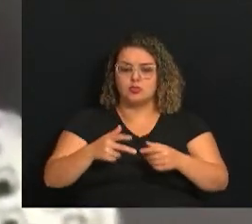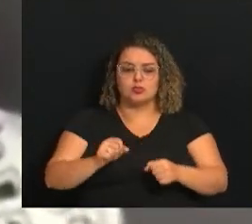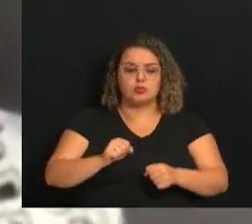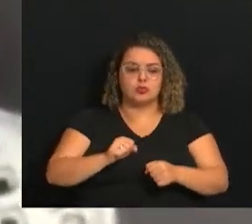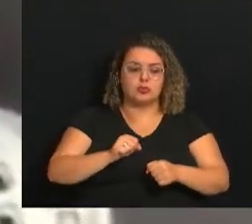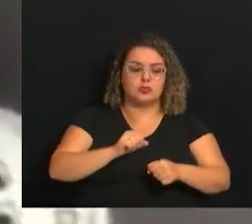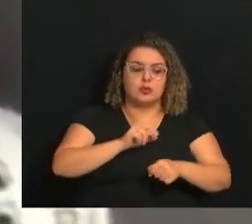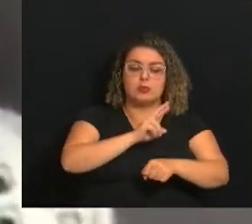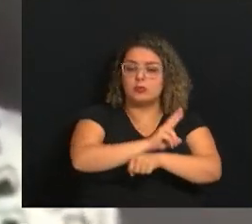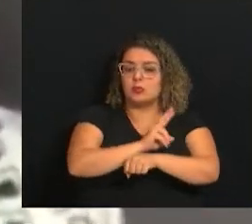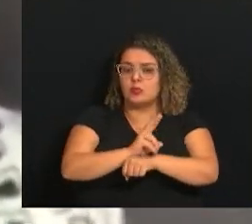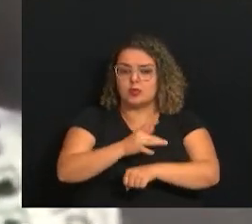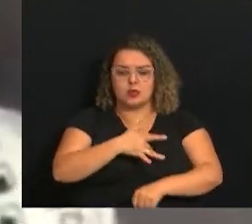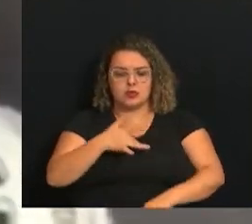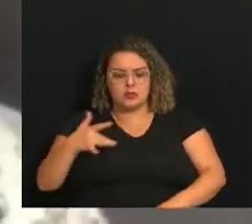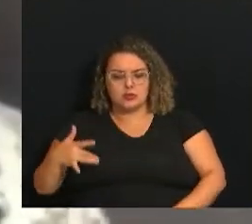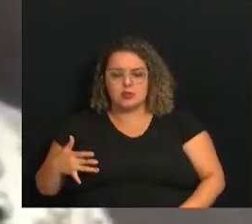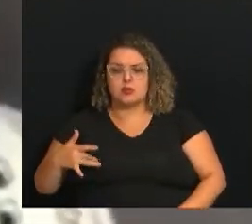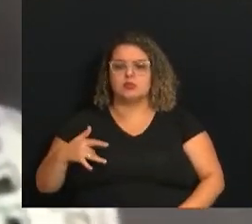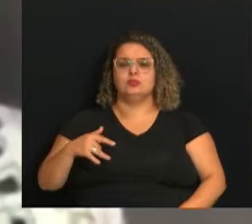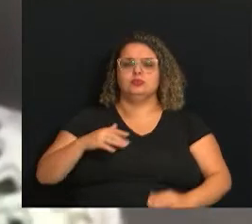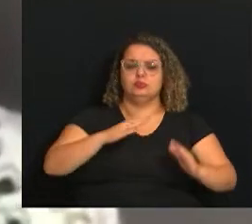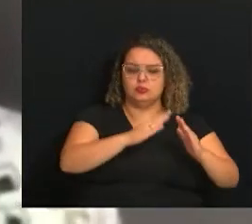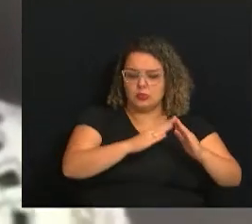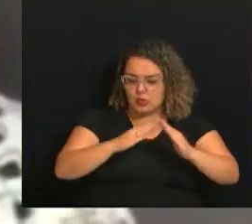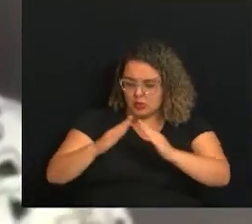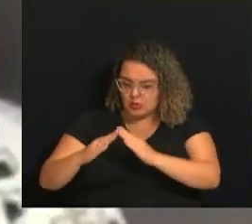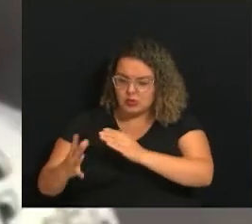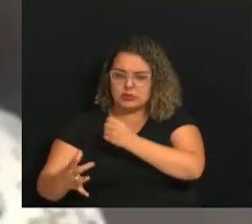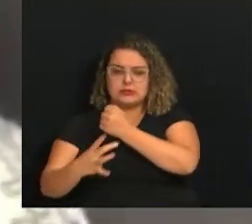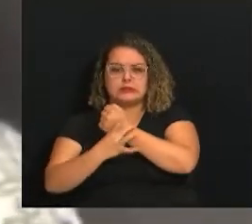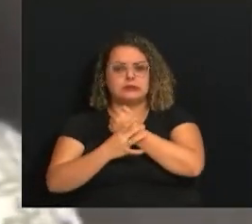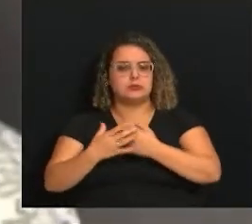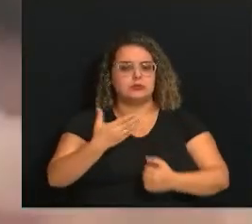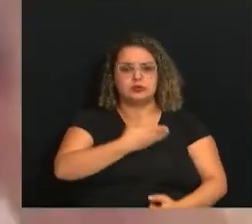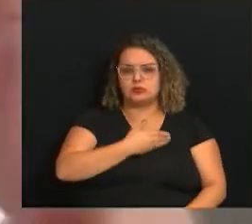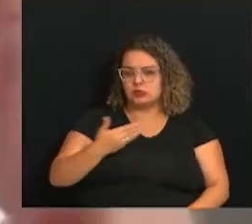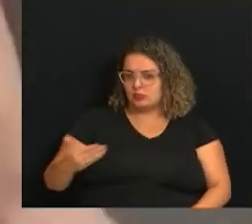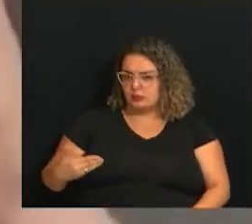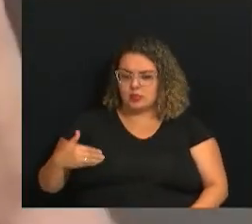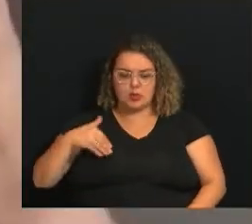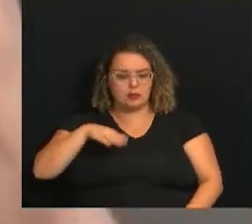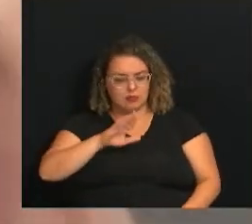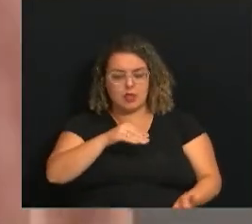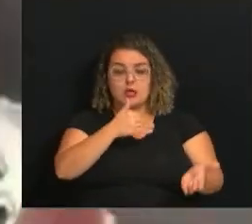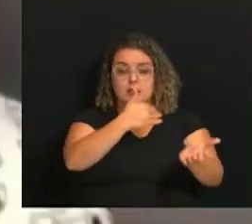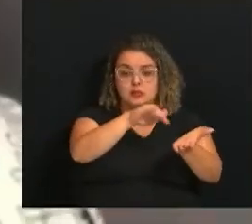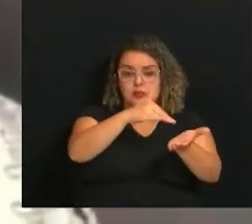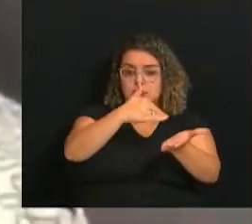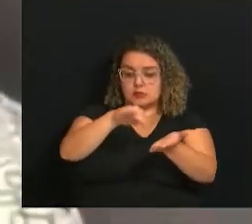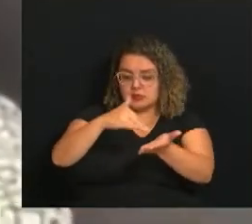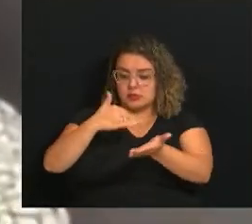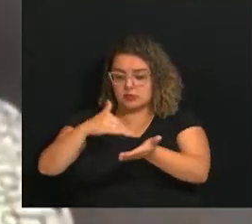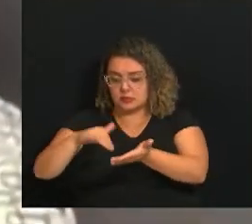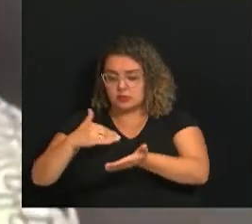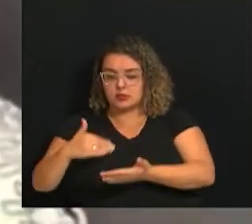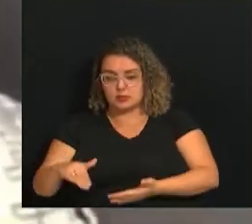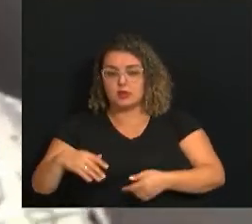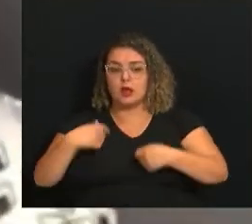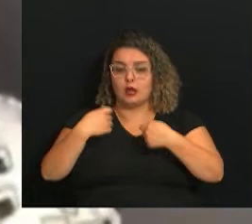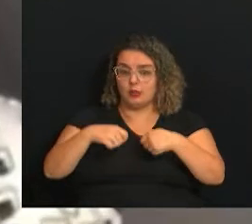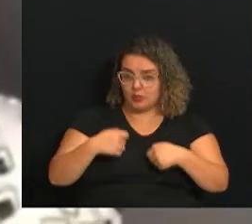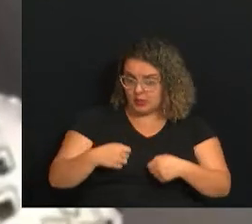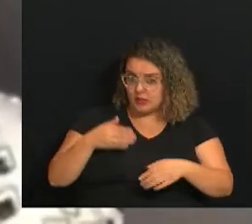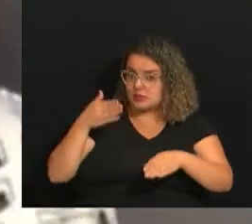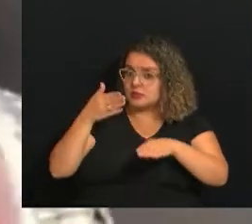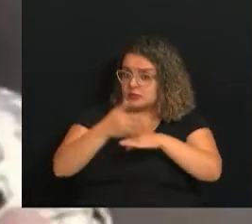educação, a saúde, a habitação, a segurança pública e demais secretarias que forem necessárias participar